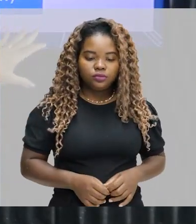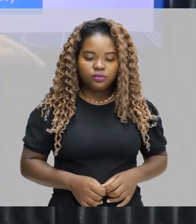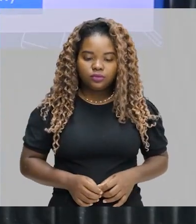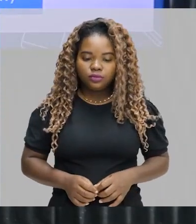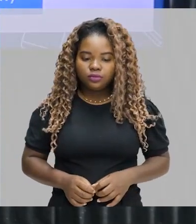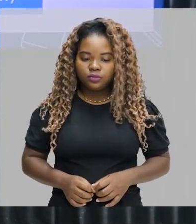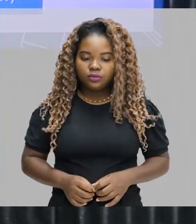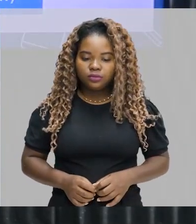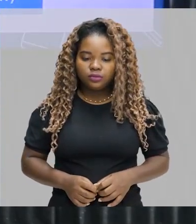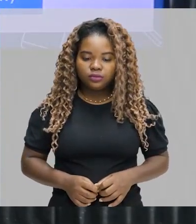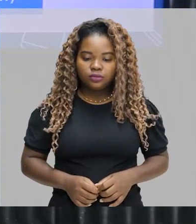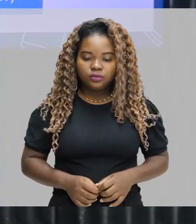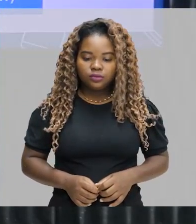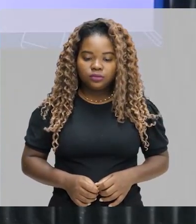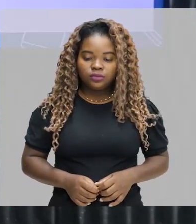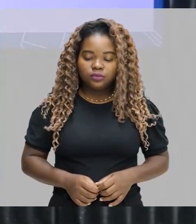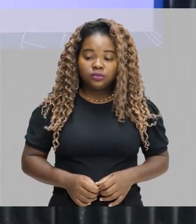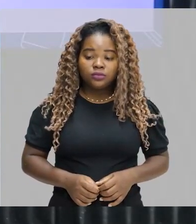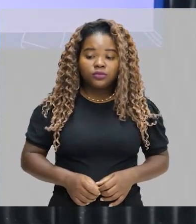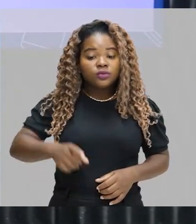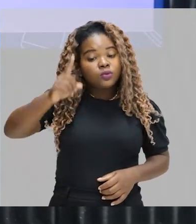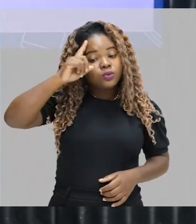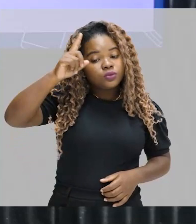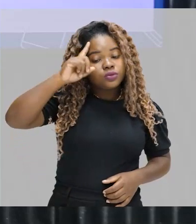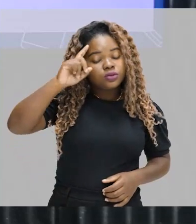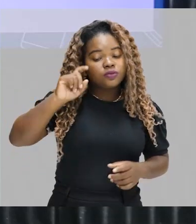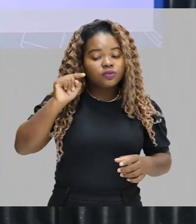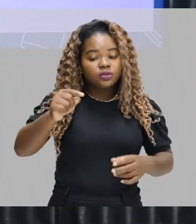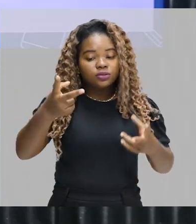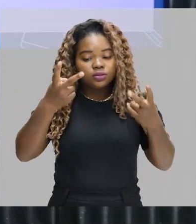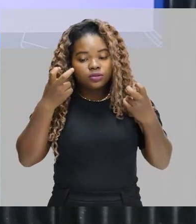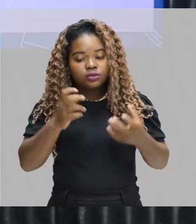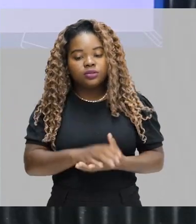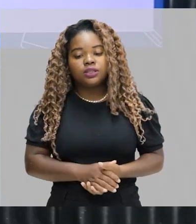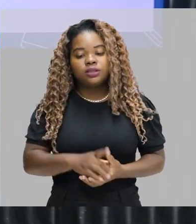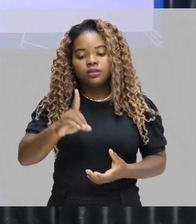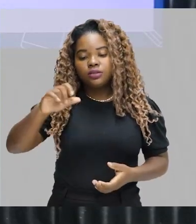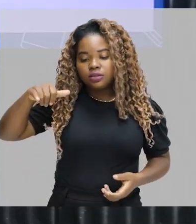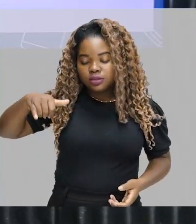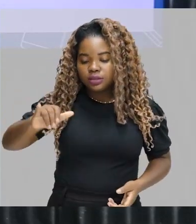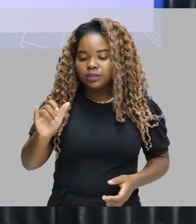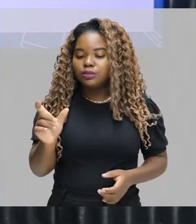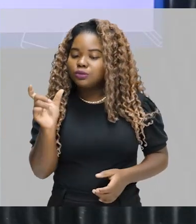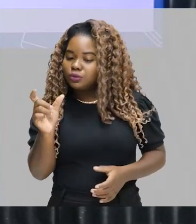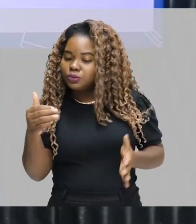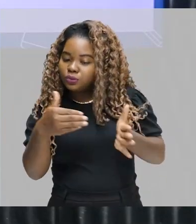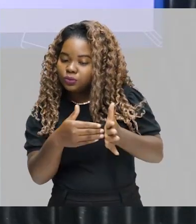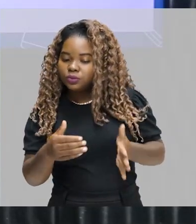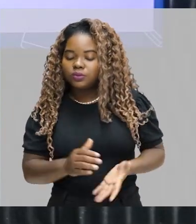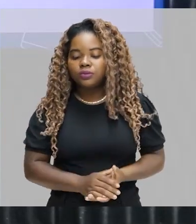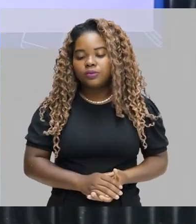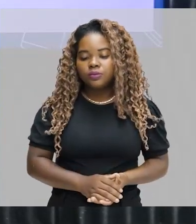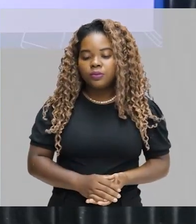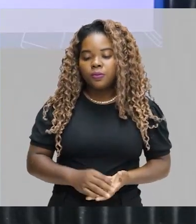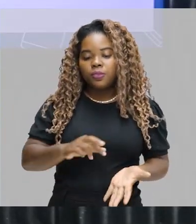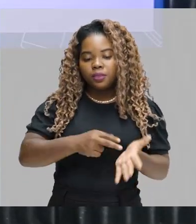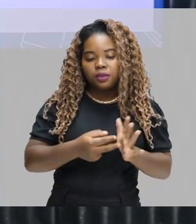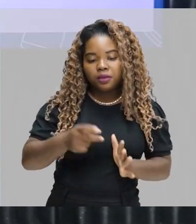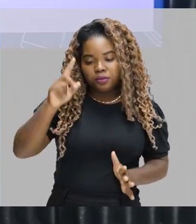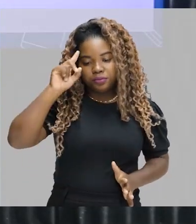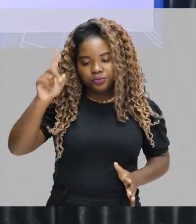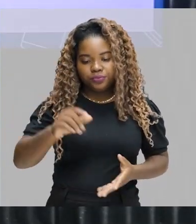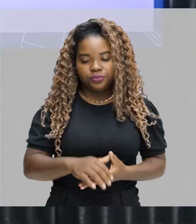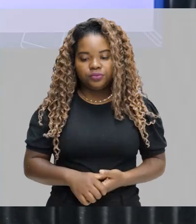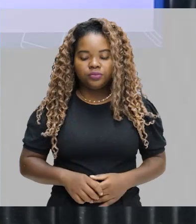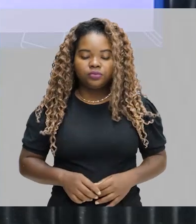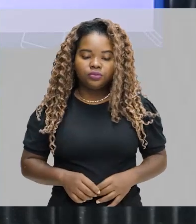sábado. Todos os dias vocês percebem que terminam com a palavrinha day. Day significa dia, né? I